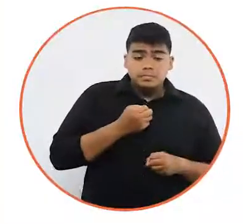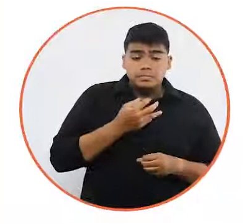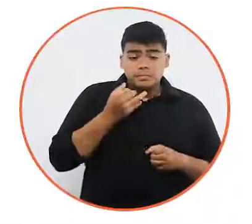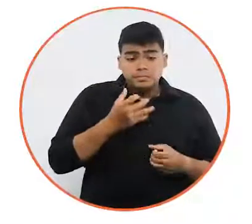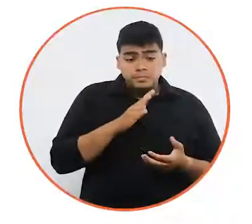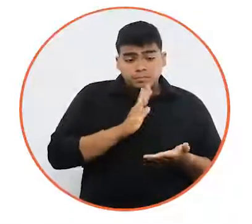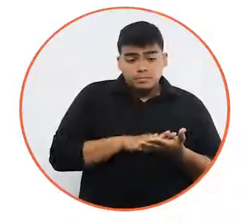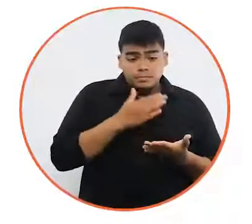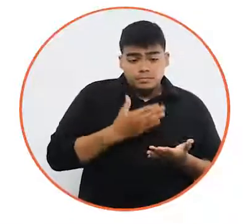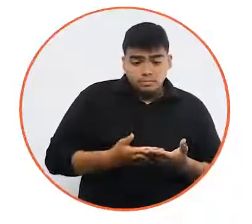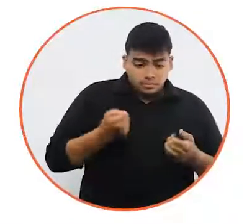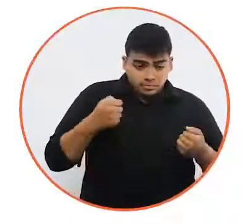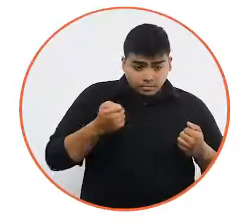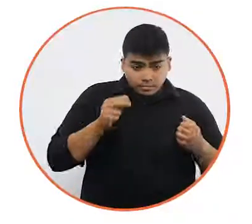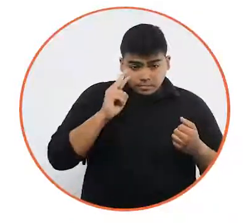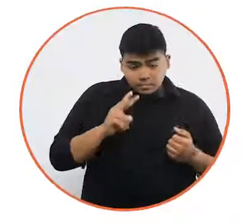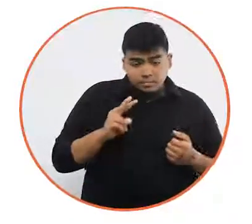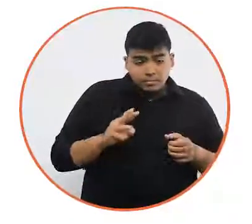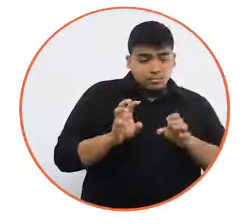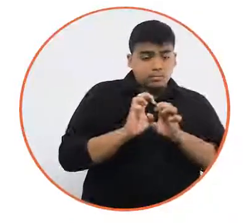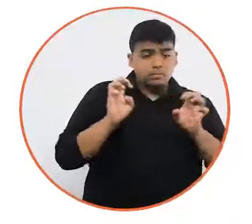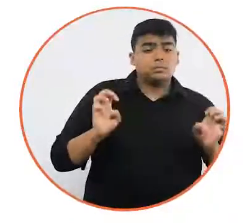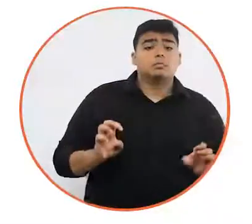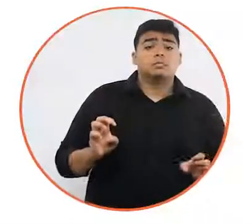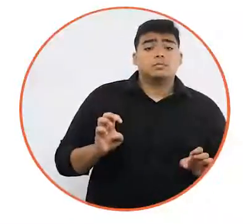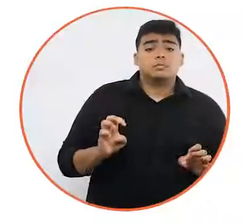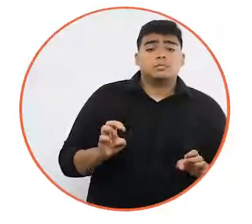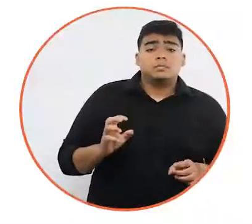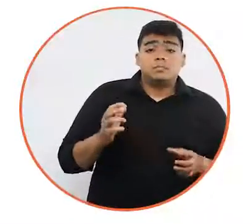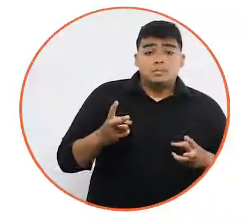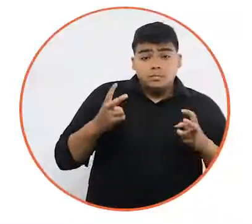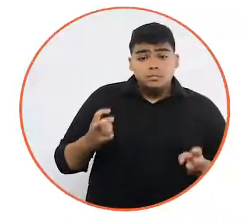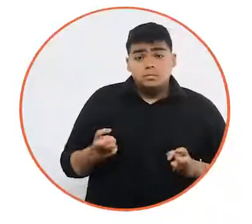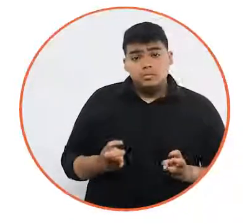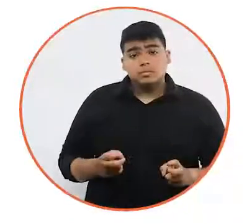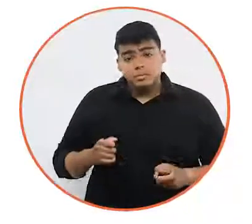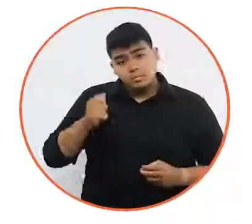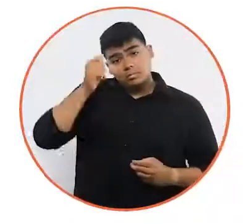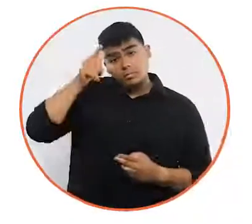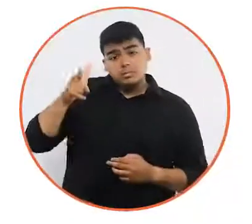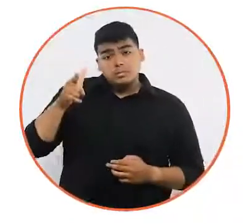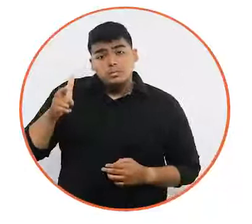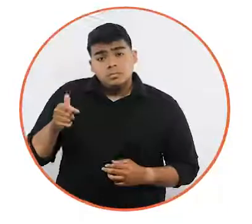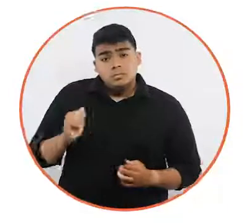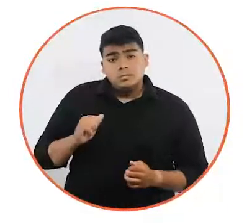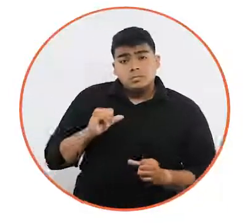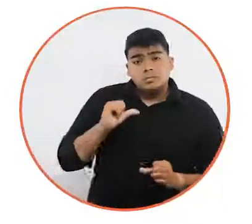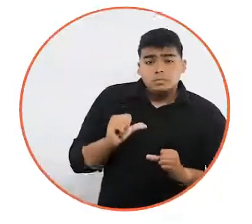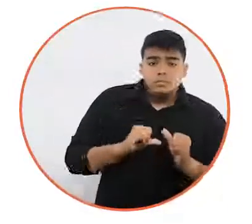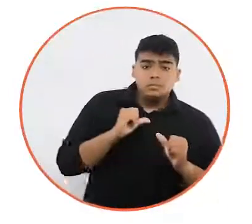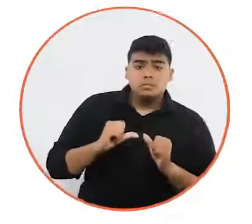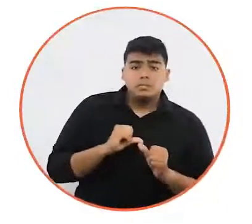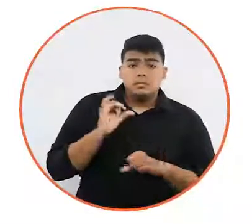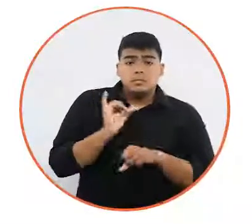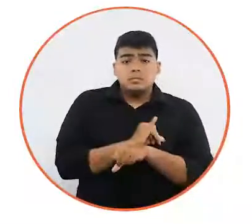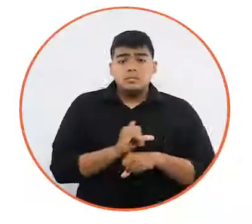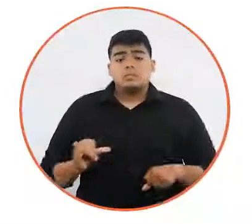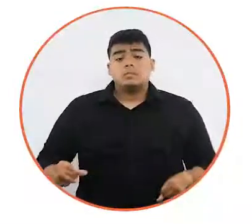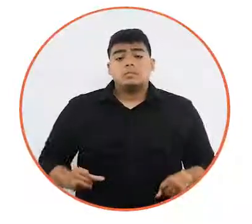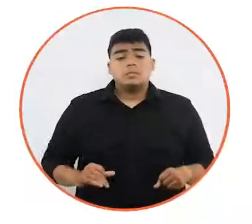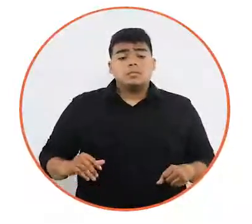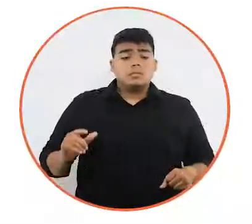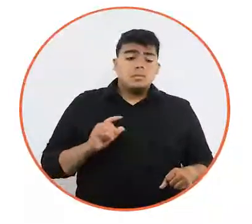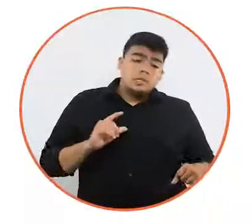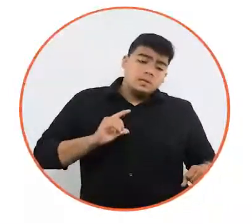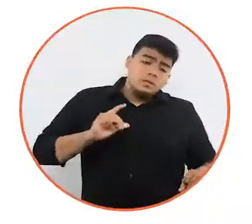ser interpretada, você também tem que olhar o formato. Olha a liberdade poética, olha a criatividade do texto poético. E aí você vê, ó,